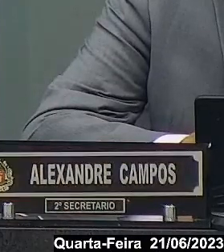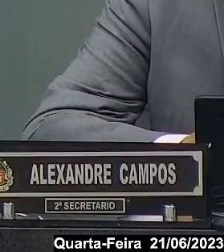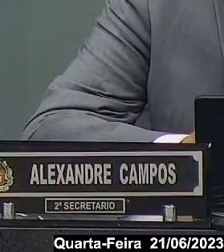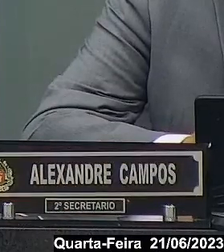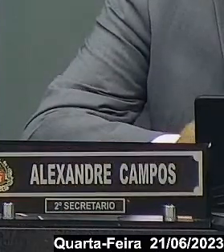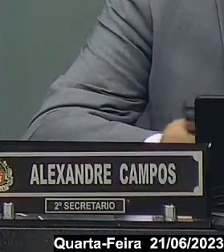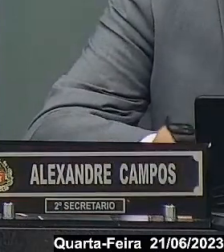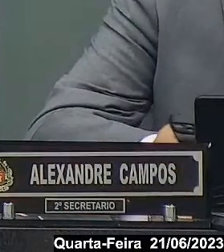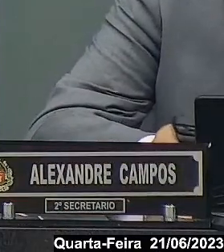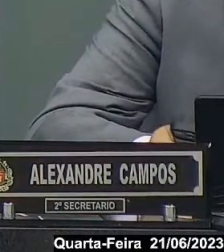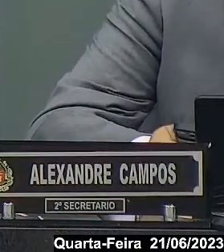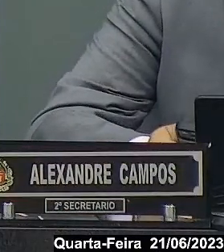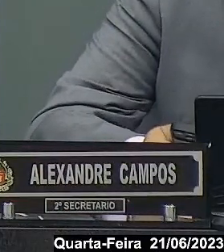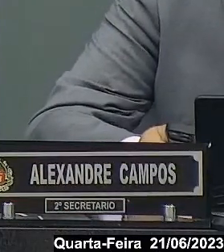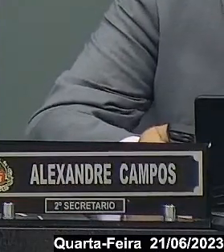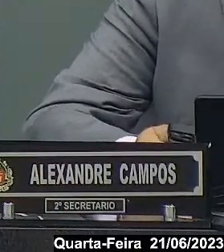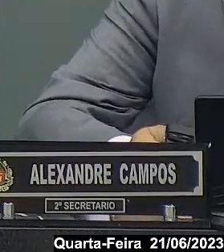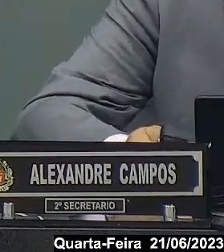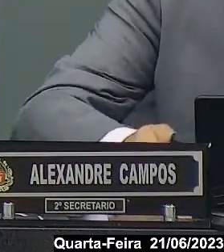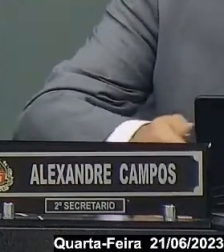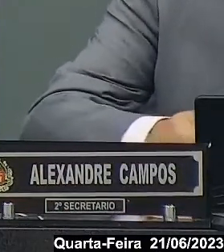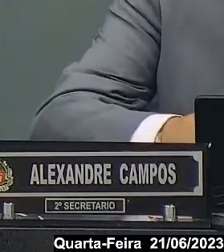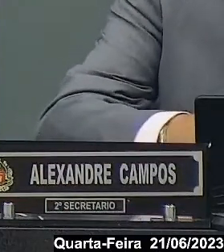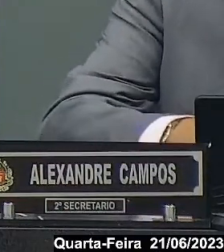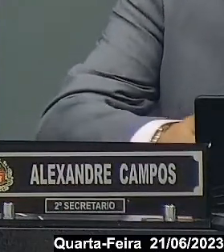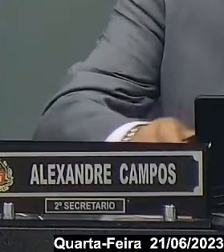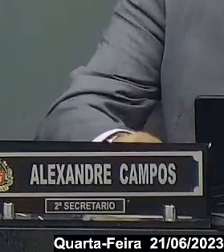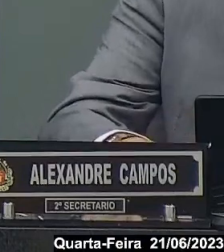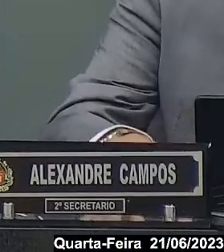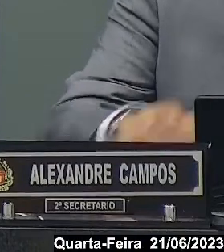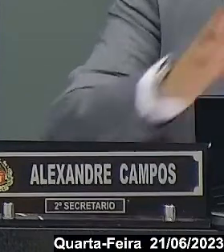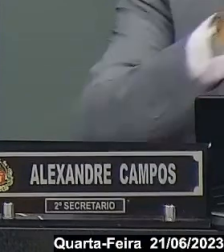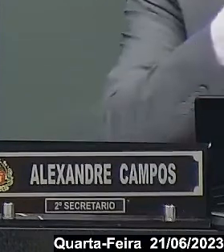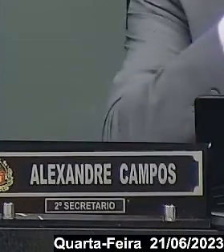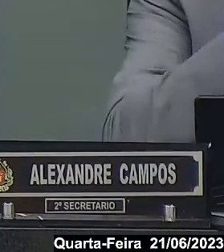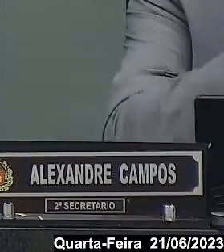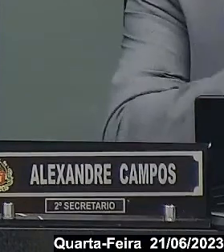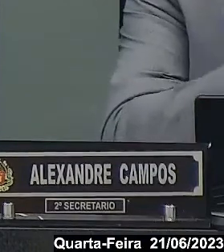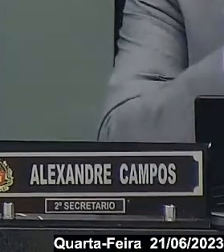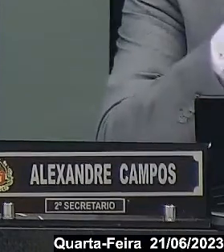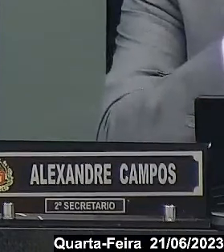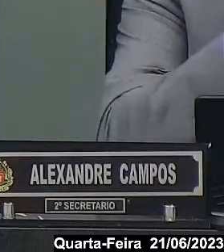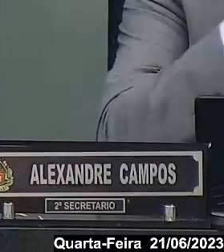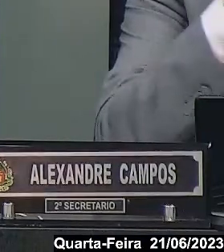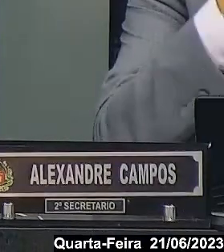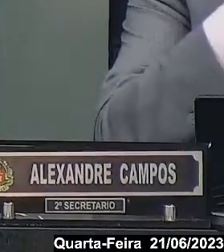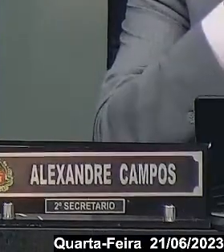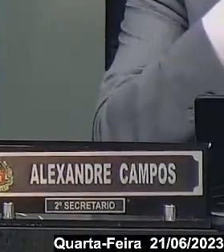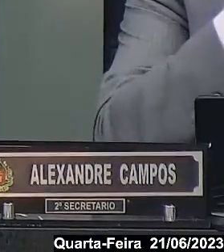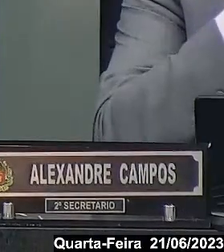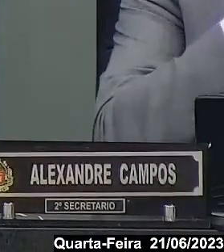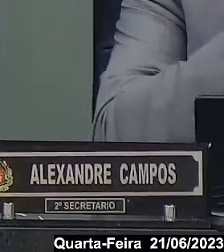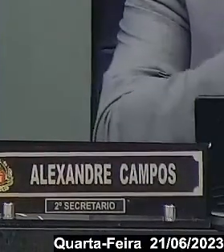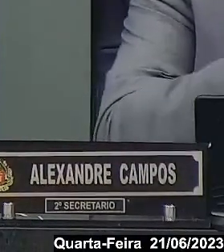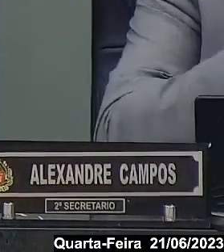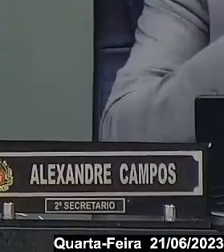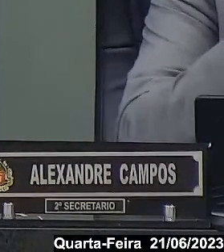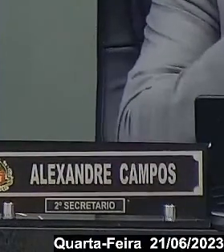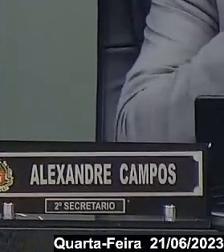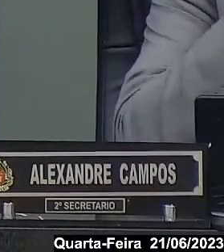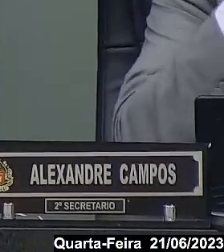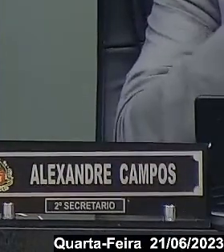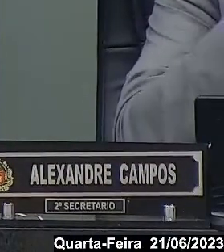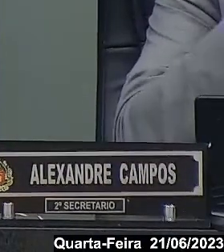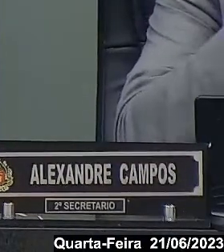Silva, Adalto Batista da Silva, Alexandre Campos Silva, Ali Lima dos Santos, César Figueiredo, Flávio Pereira Lima,